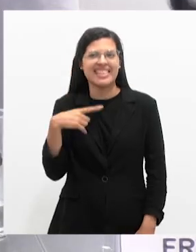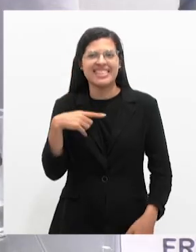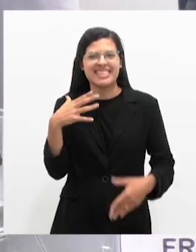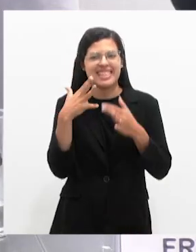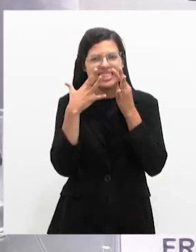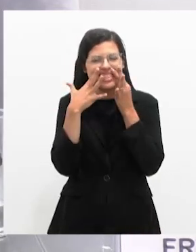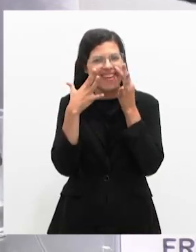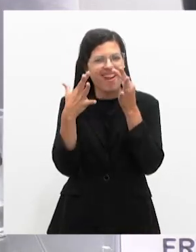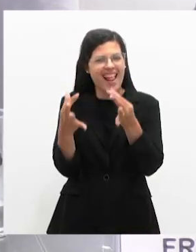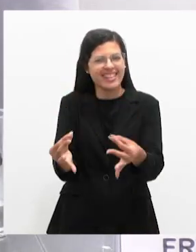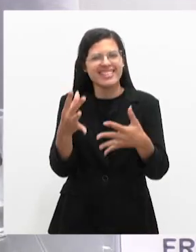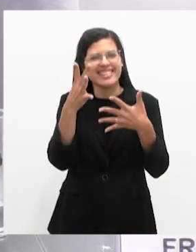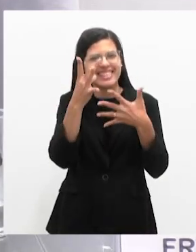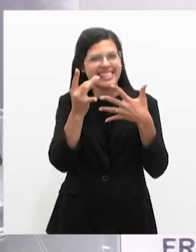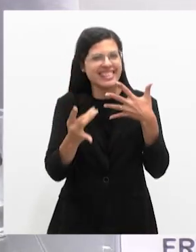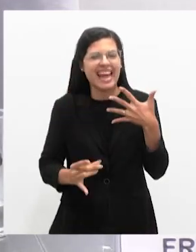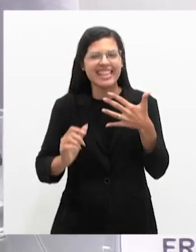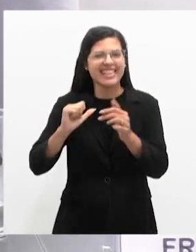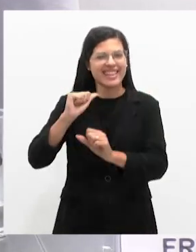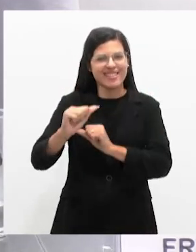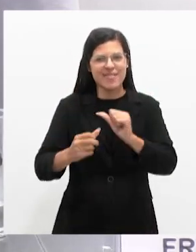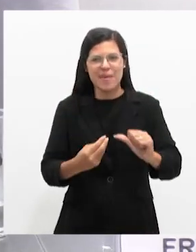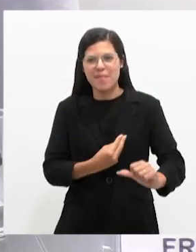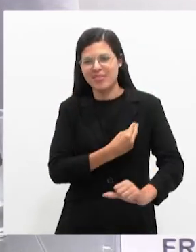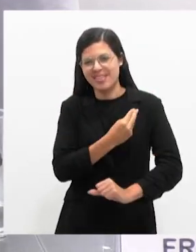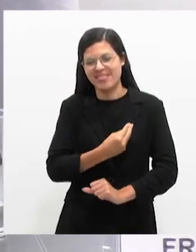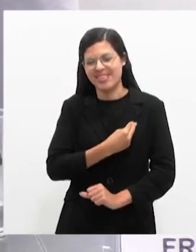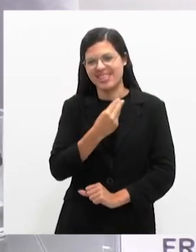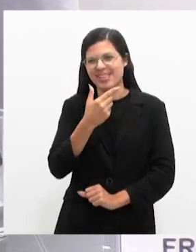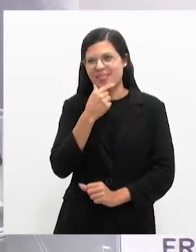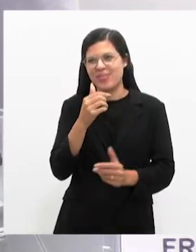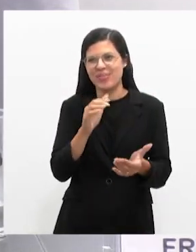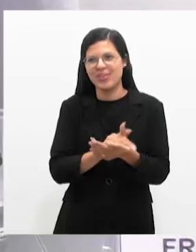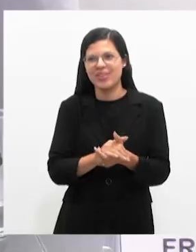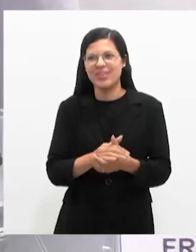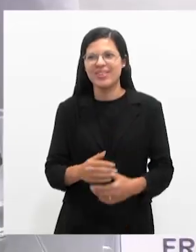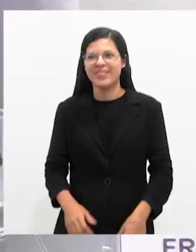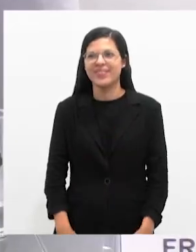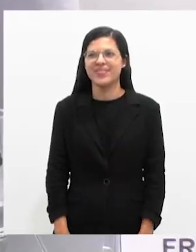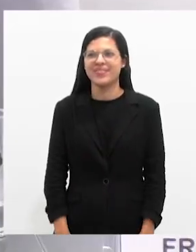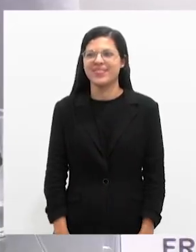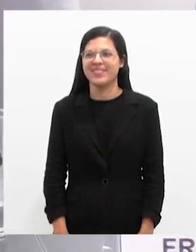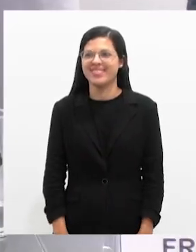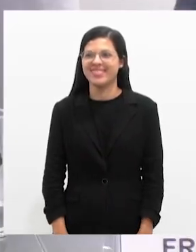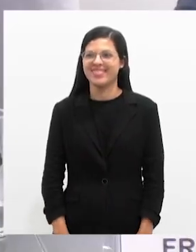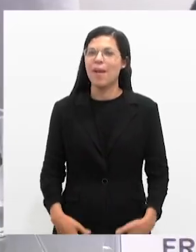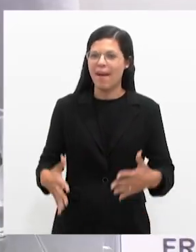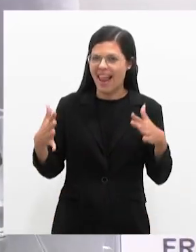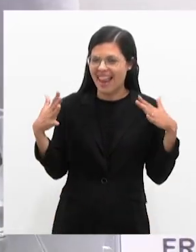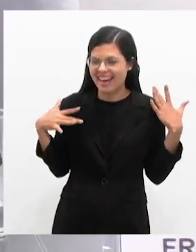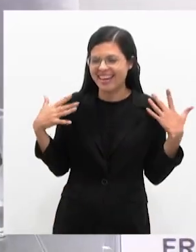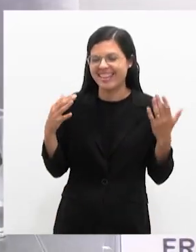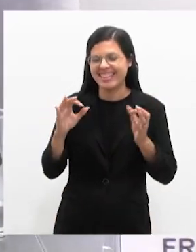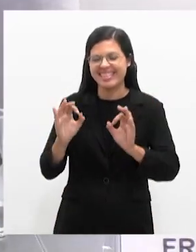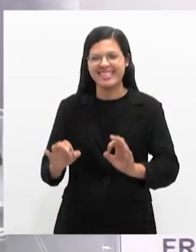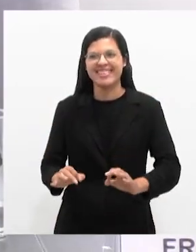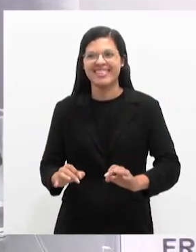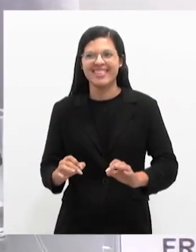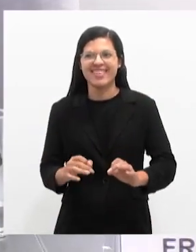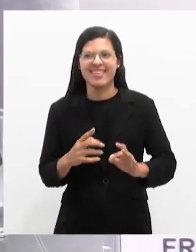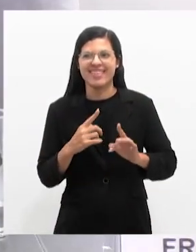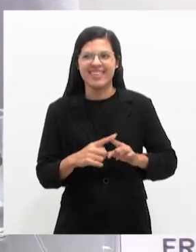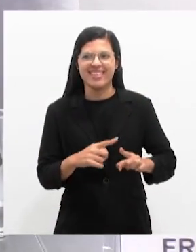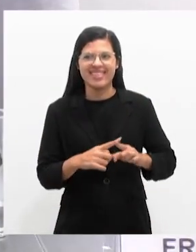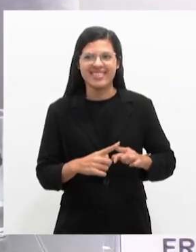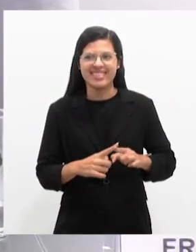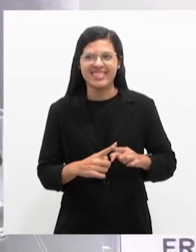Na sua visão. Agora eu quero externar minha solidariedade à sua esposa. Porque deve ser chatérrimo ser casado com Vossa Excelência,